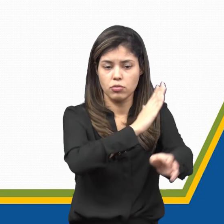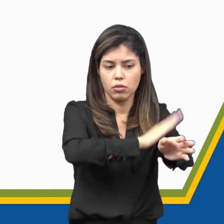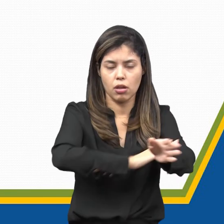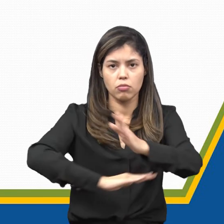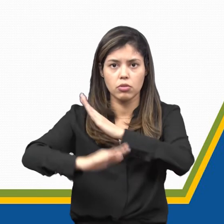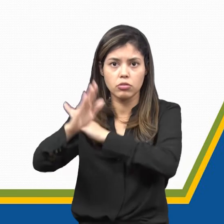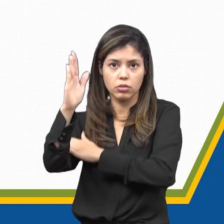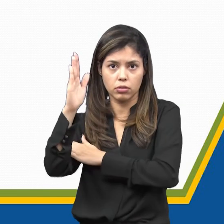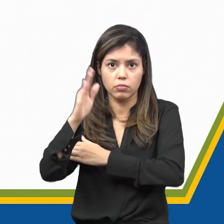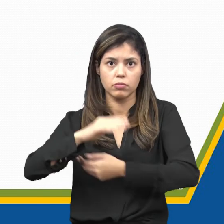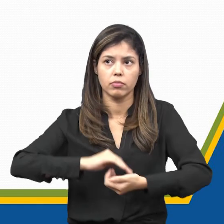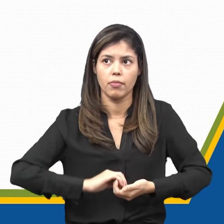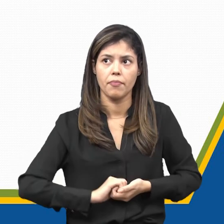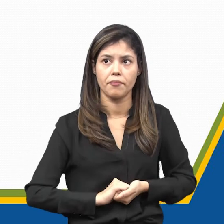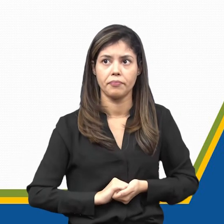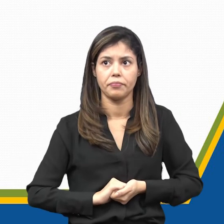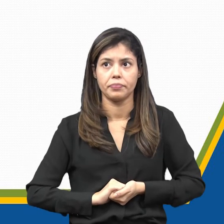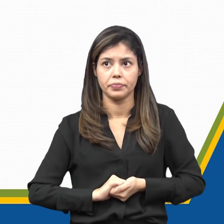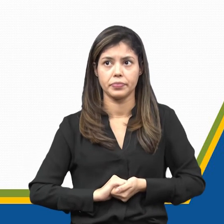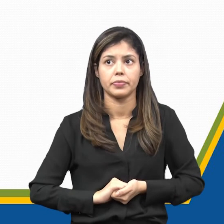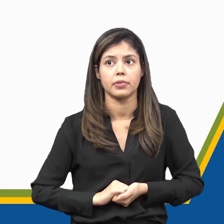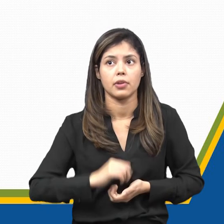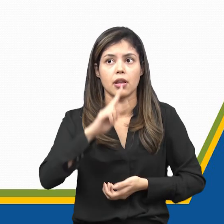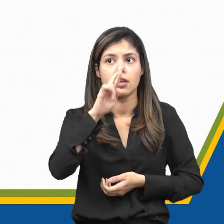lado esquerdo ou lado direito.